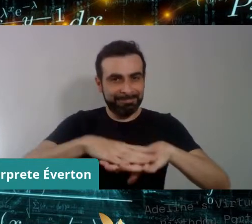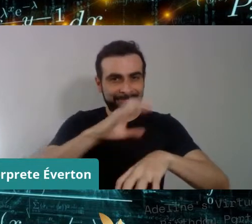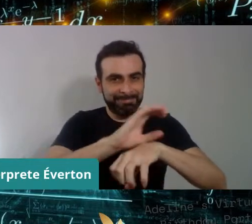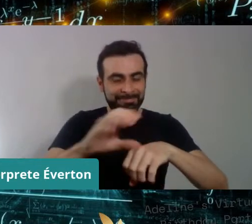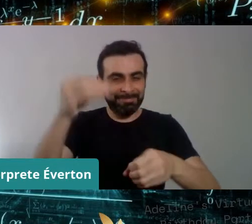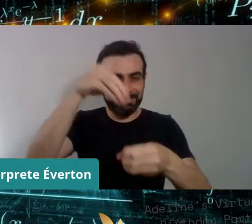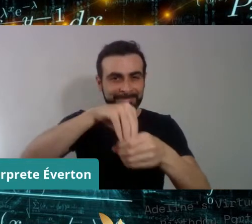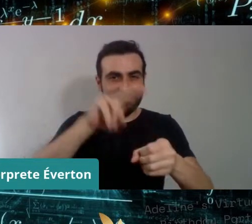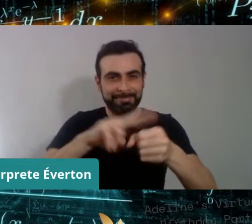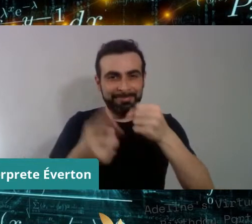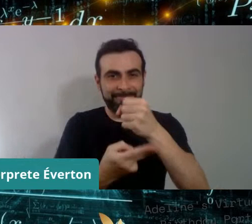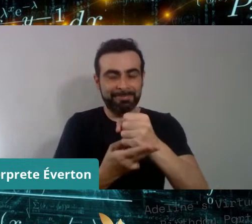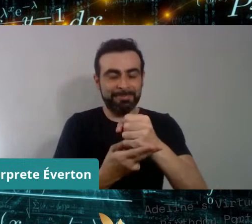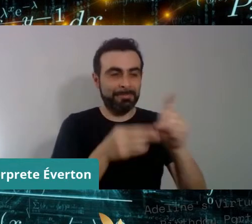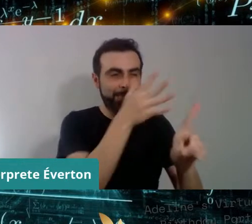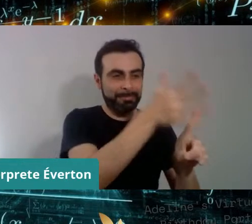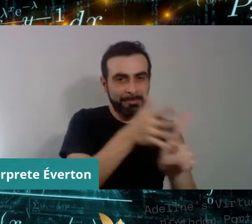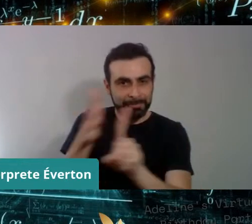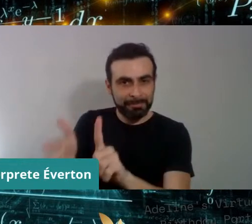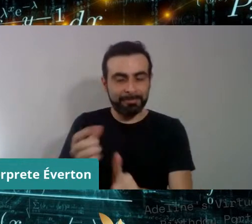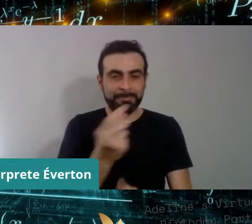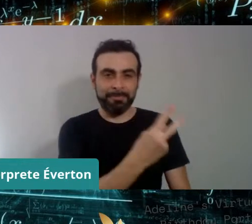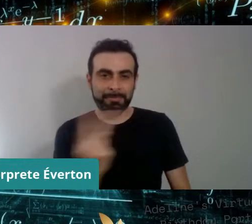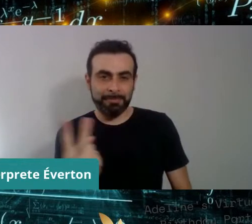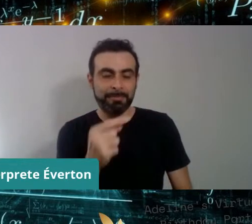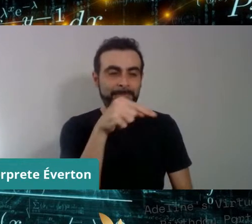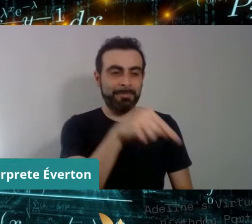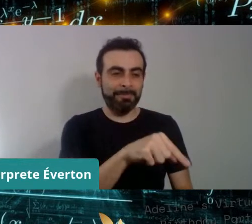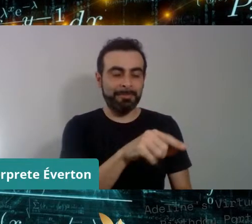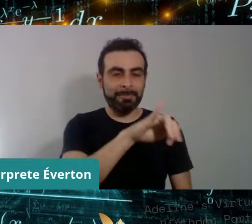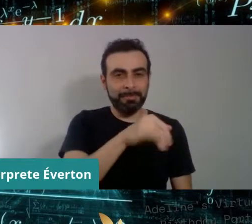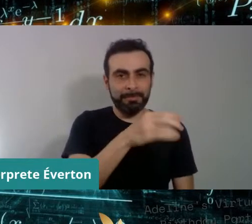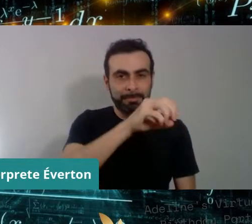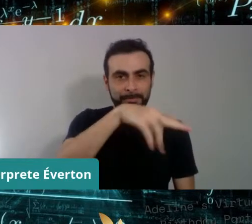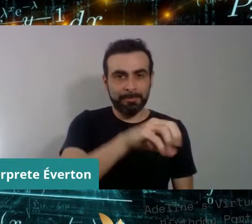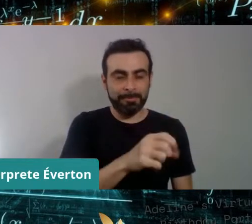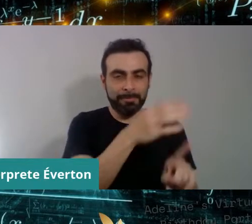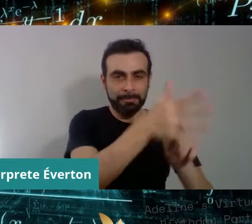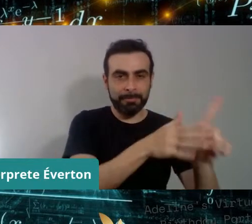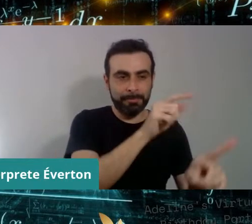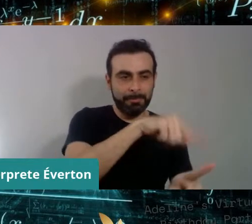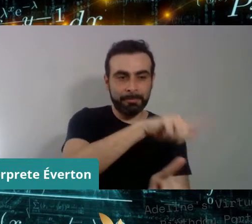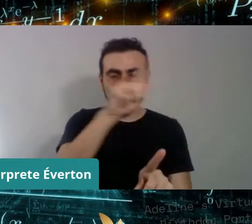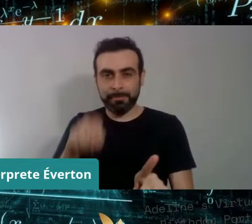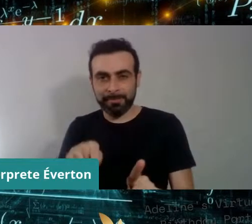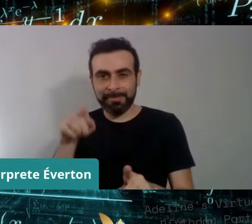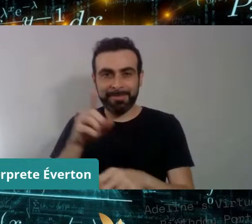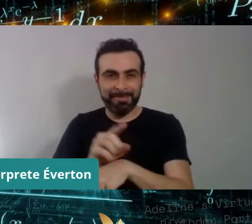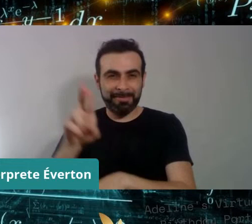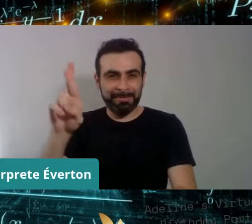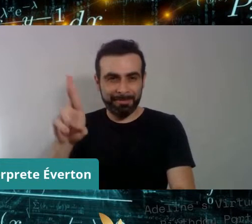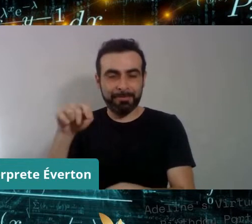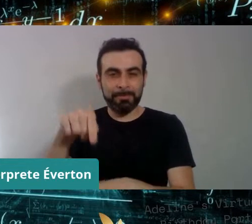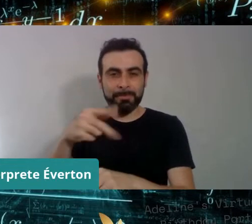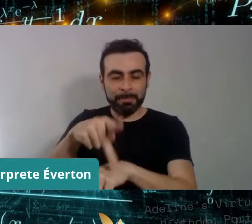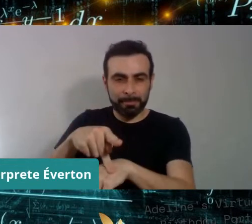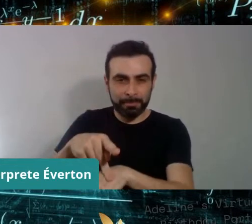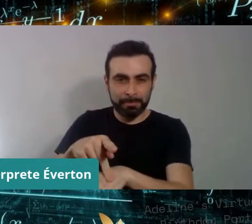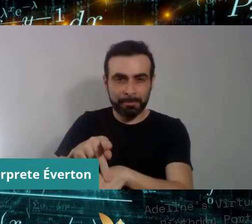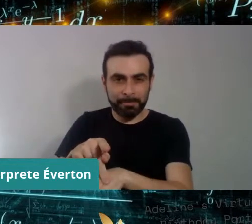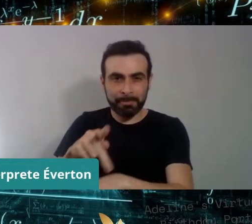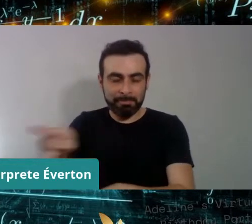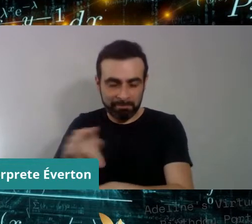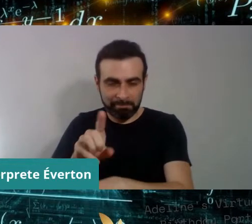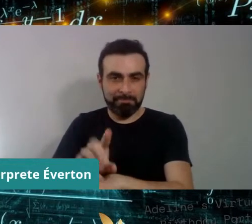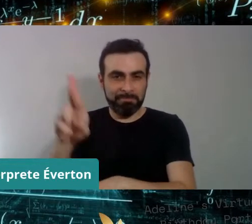com os nossos palestrantes, né, professor doutor José Carlos Gomes e o professor doutor, diretor também do Centro de Ciências